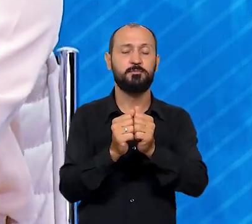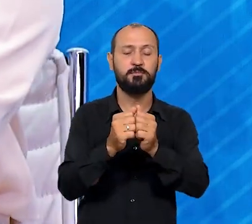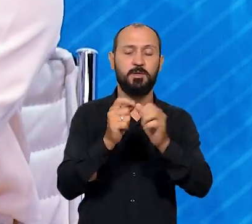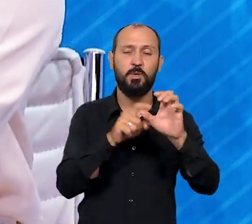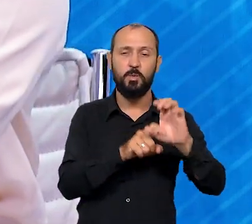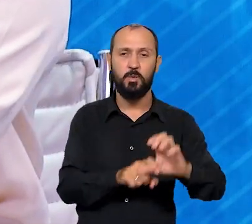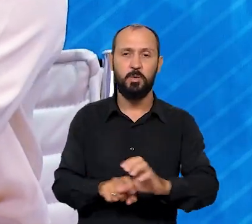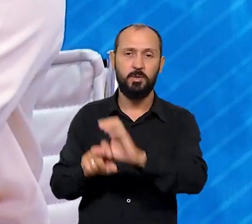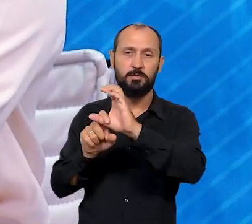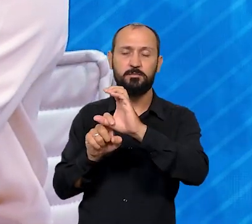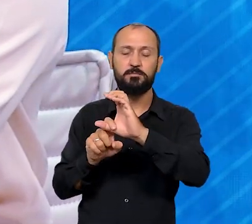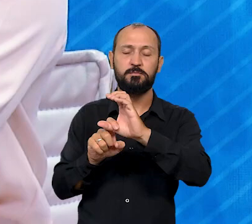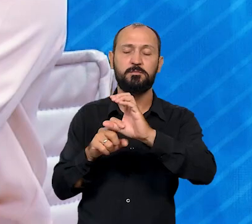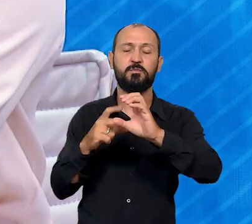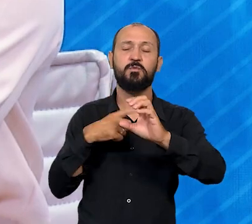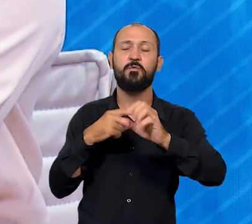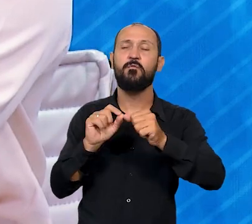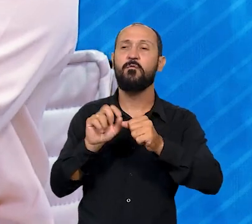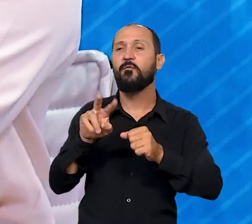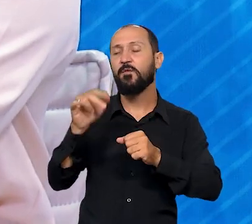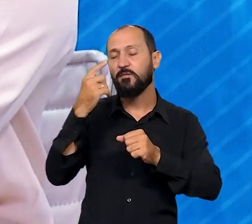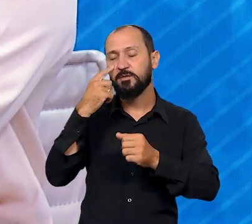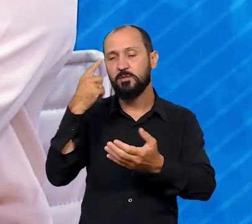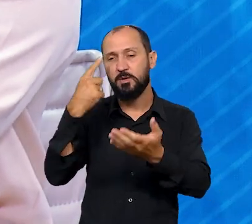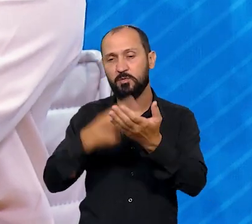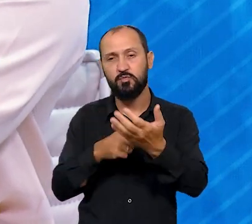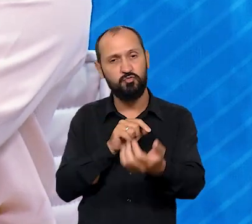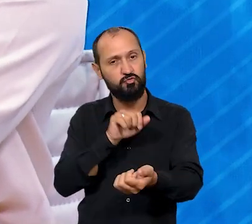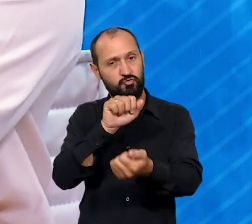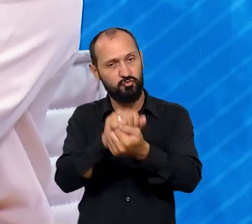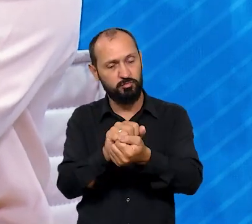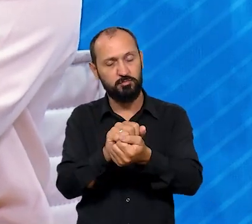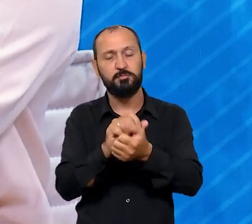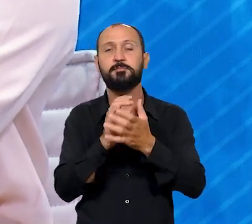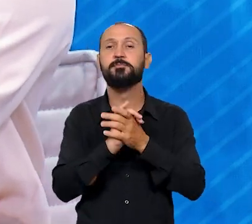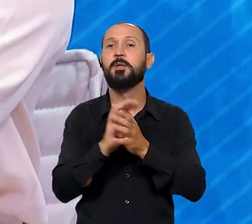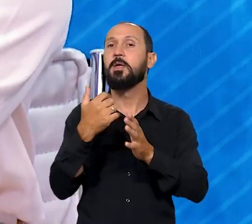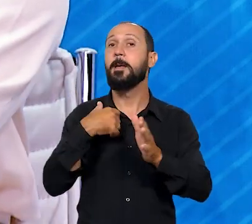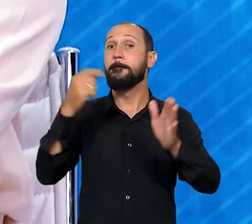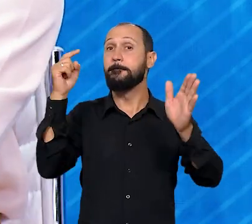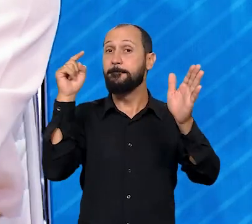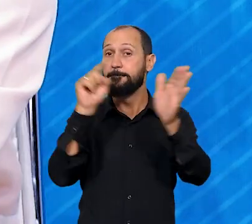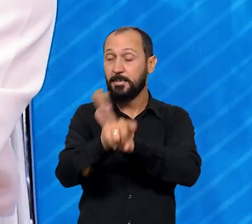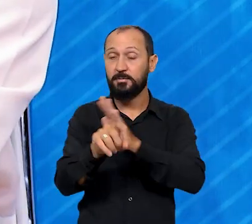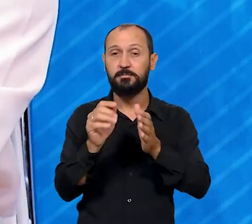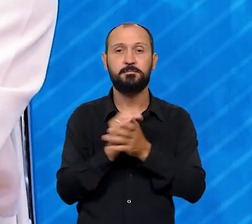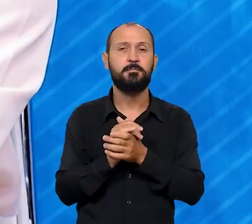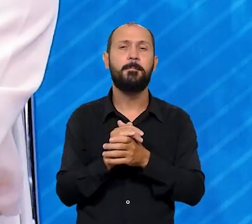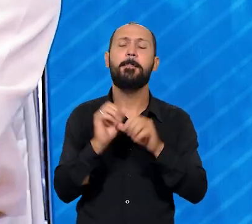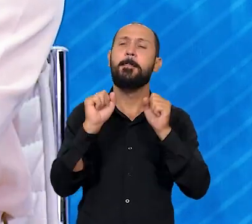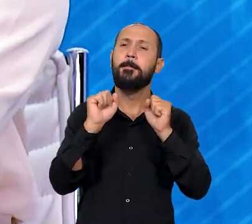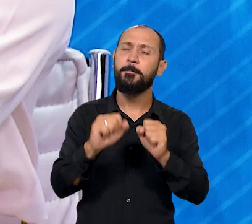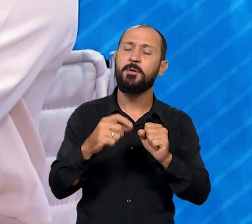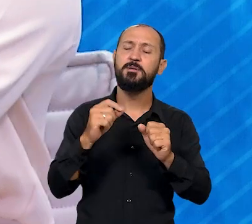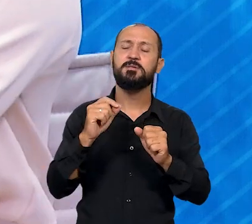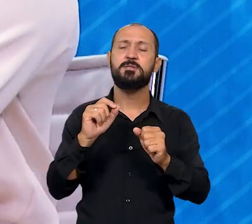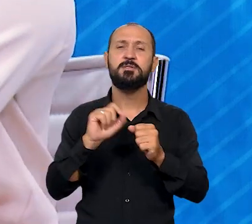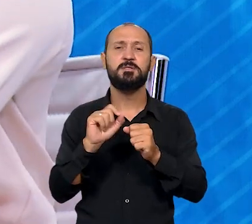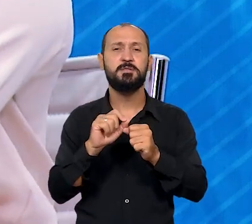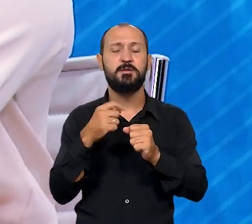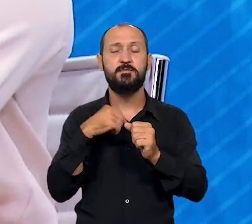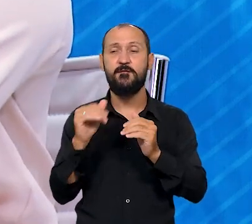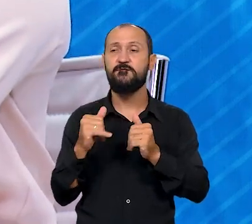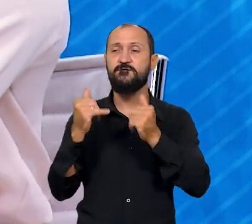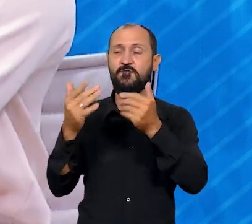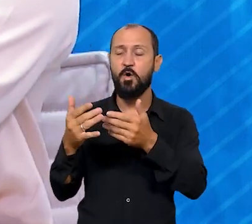é juntar todas as dívidas e aí fazer um acordo diante disso. E a grande pergunta é, pode ser feito